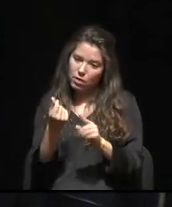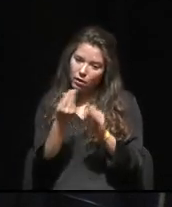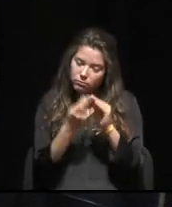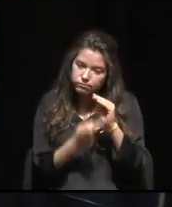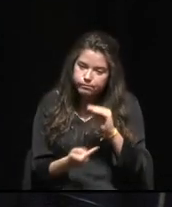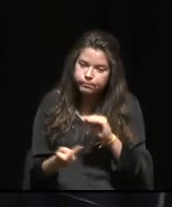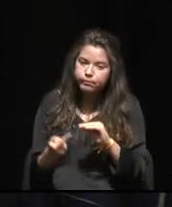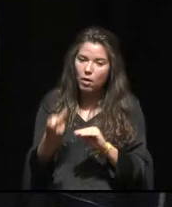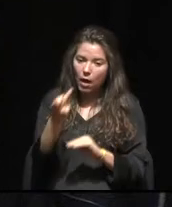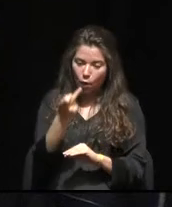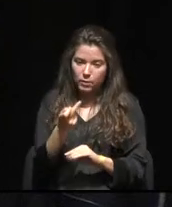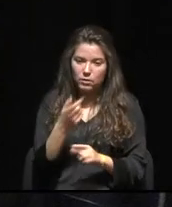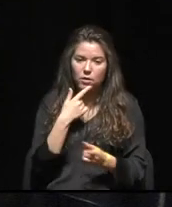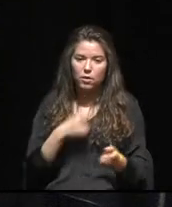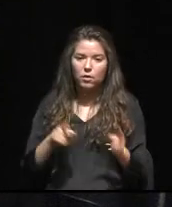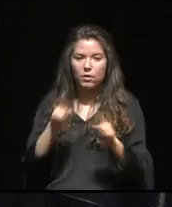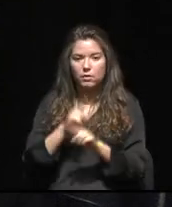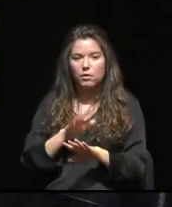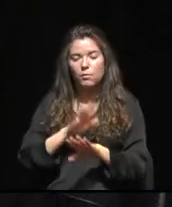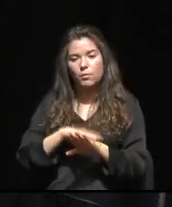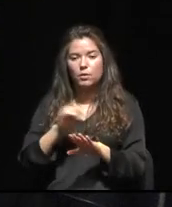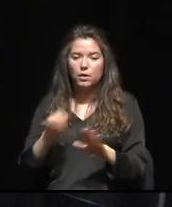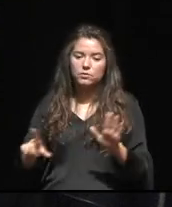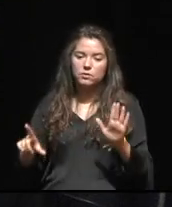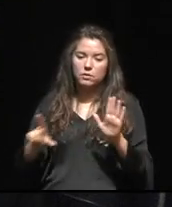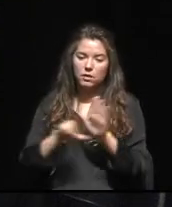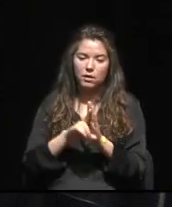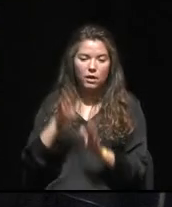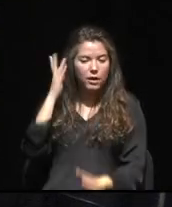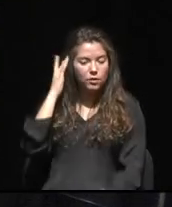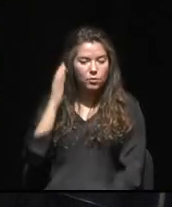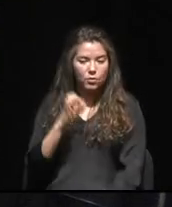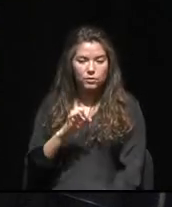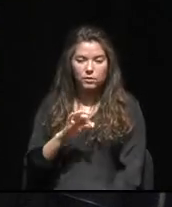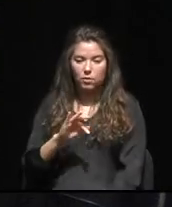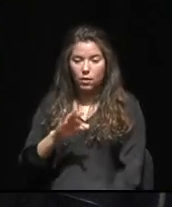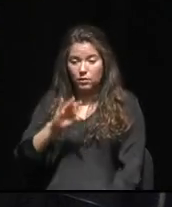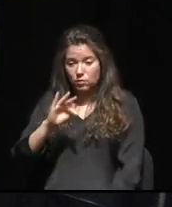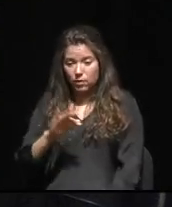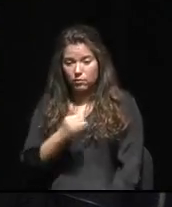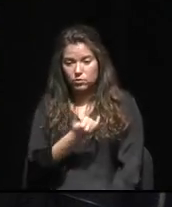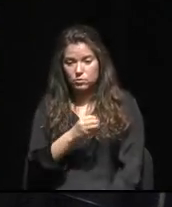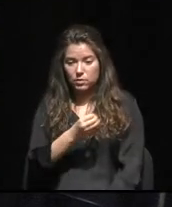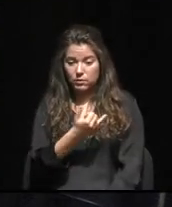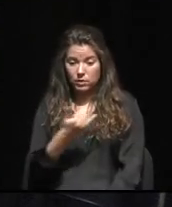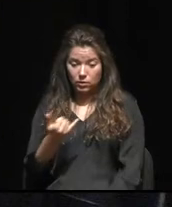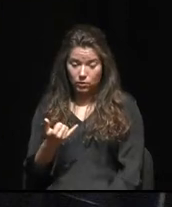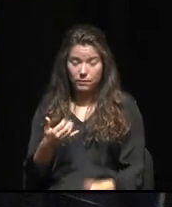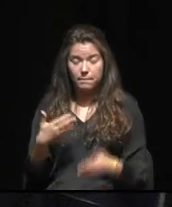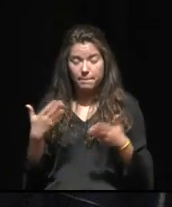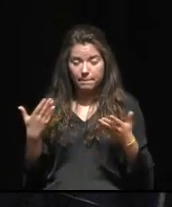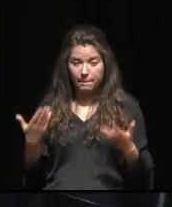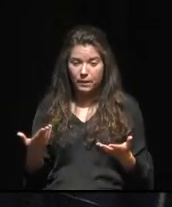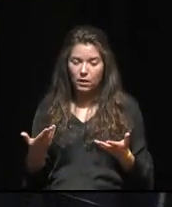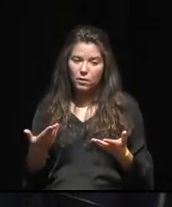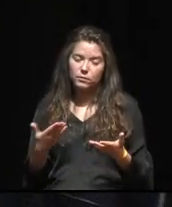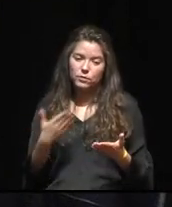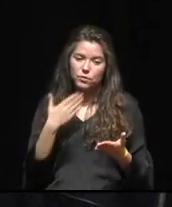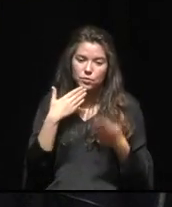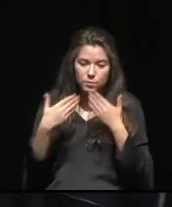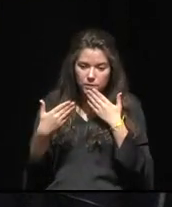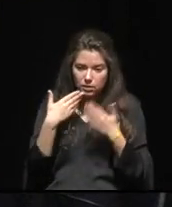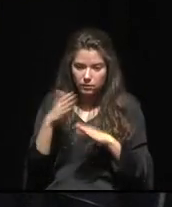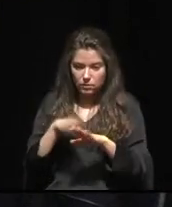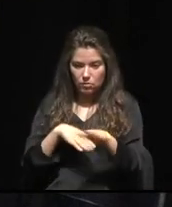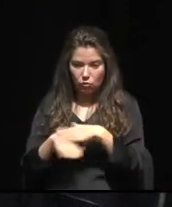de que são alvo pela entrada em vigor do decreto de lei número 84f 2022 apesar das diligências já